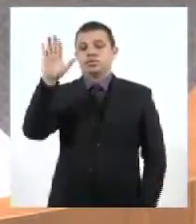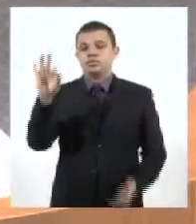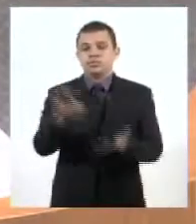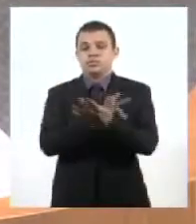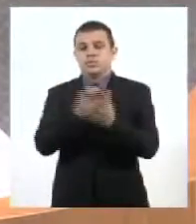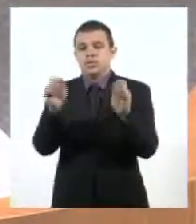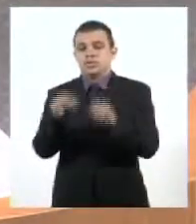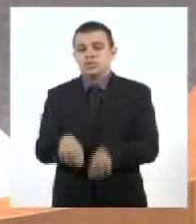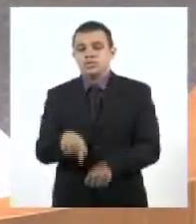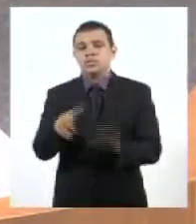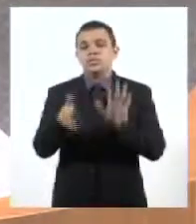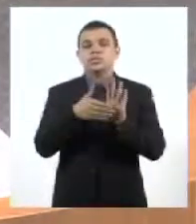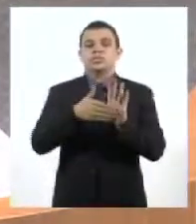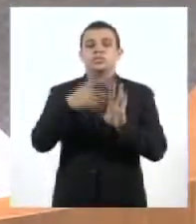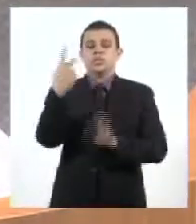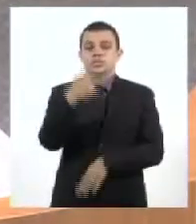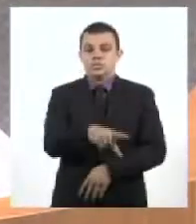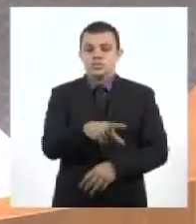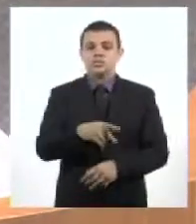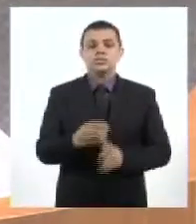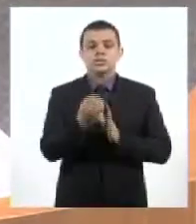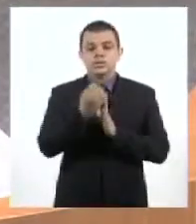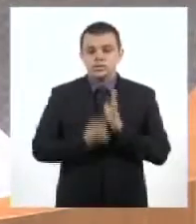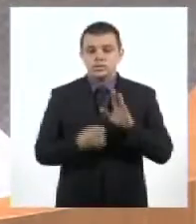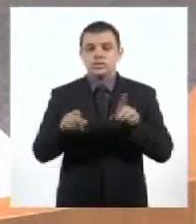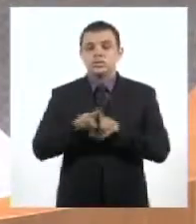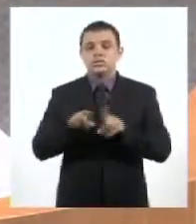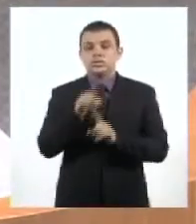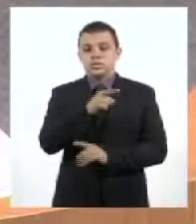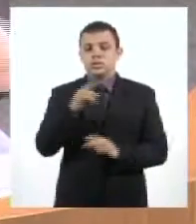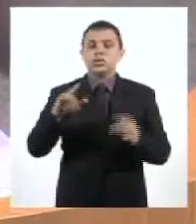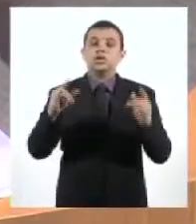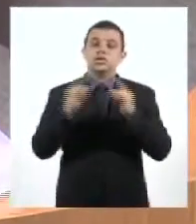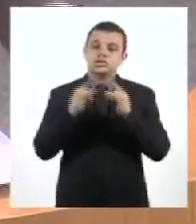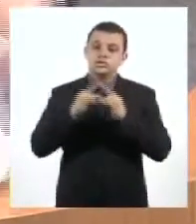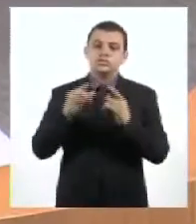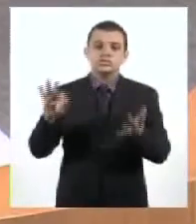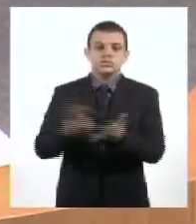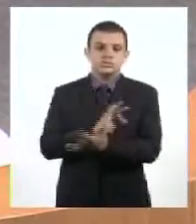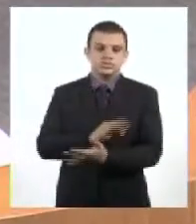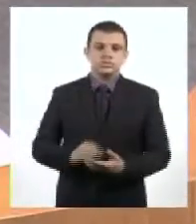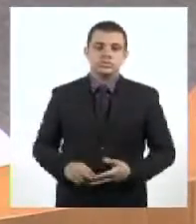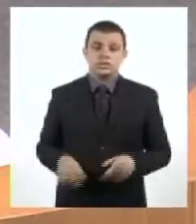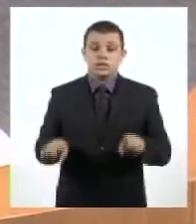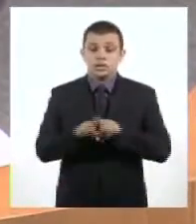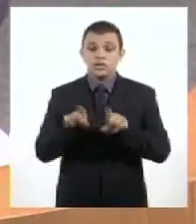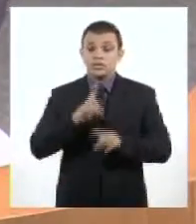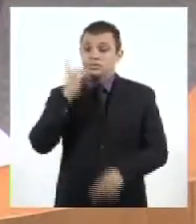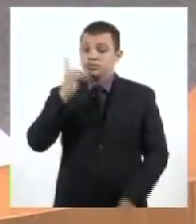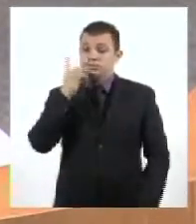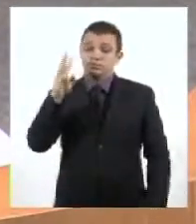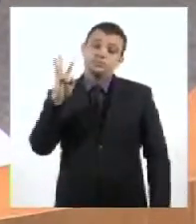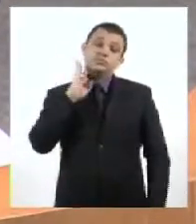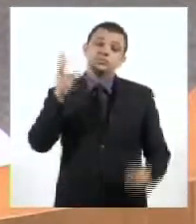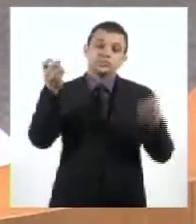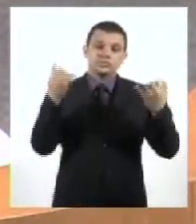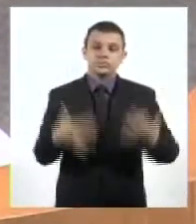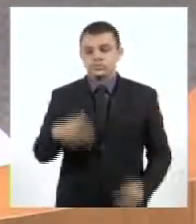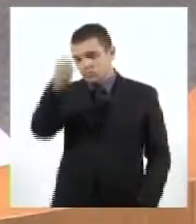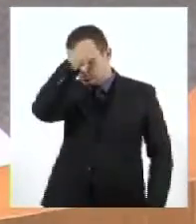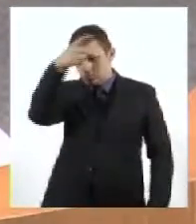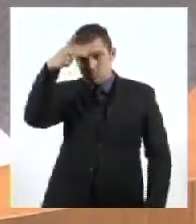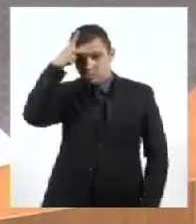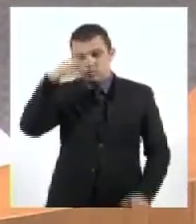que apresentou a proposta, e foi o instituto contratado. E aqui o deputado Wellington coloca que a Prefeitura suplementou